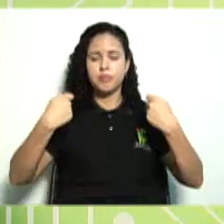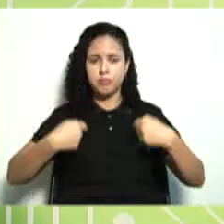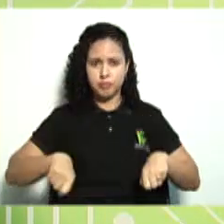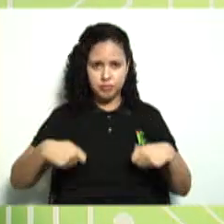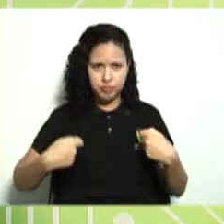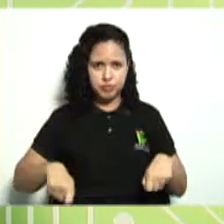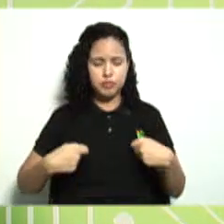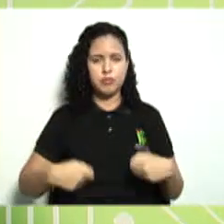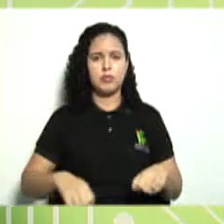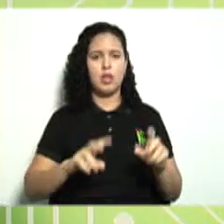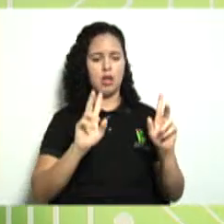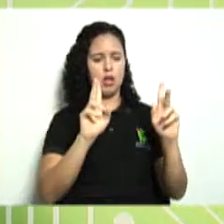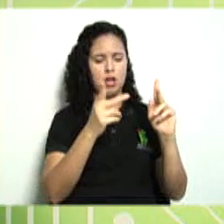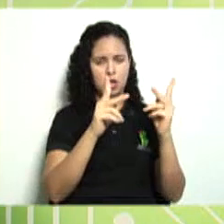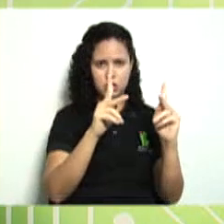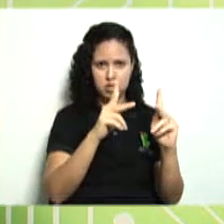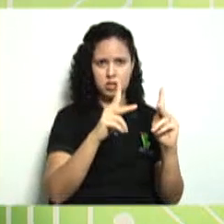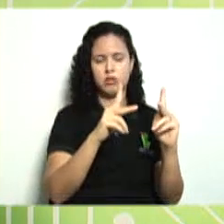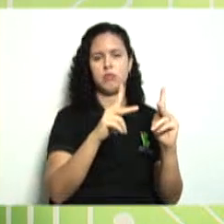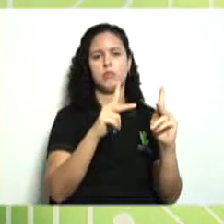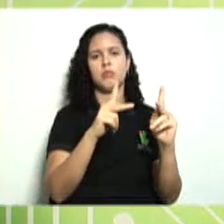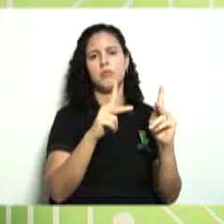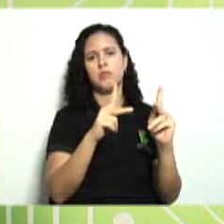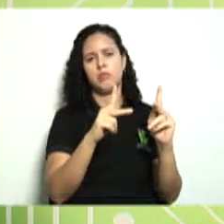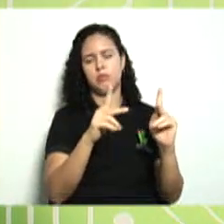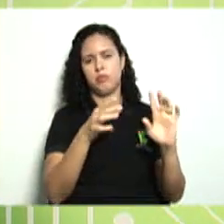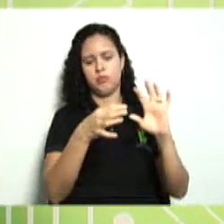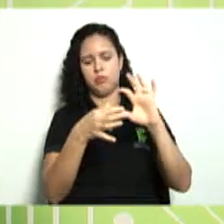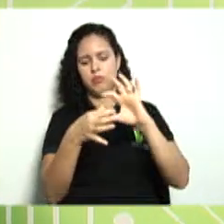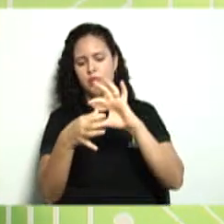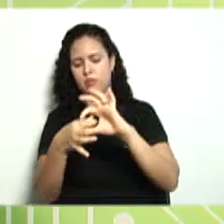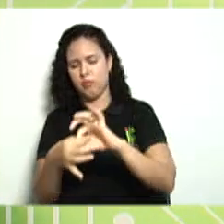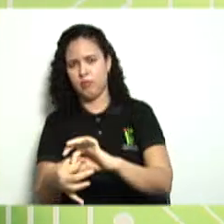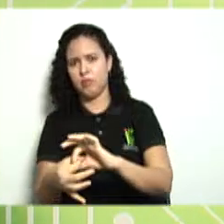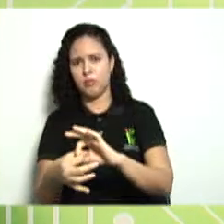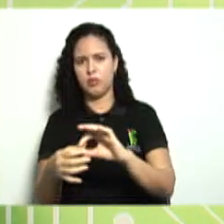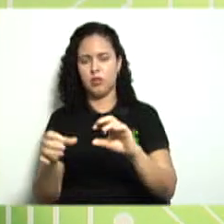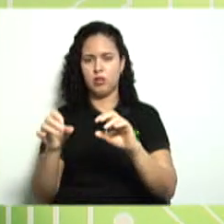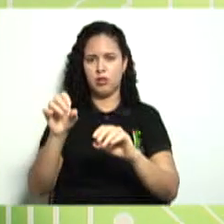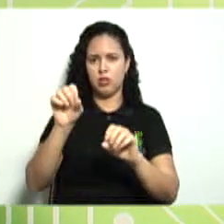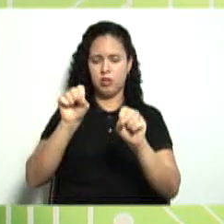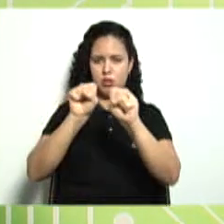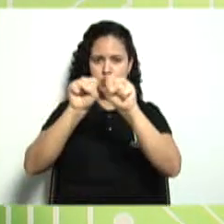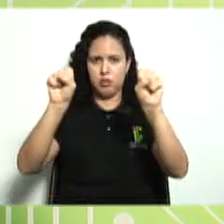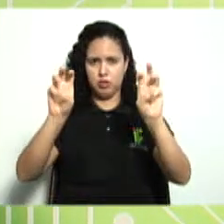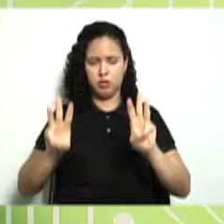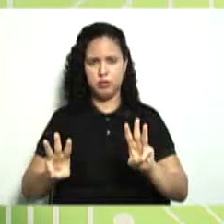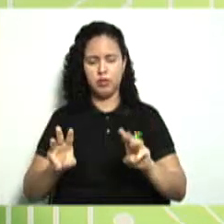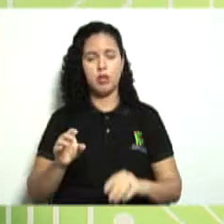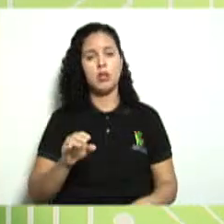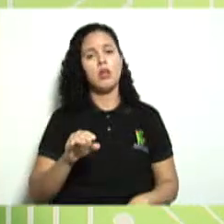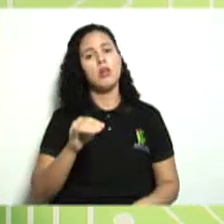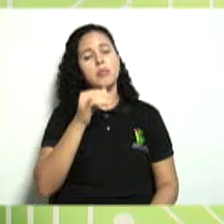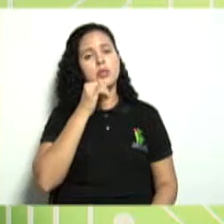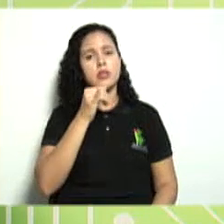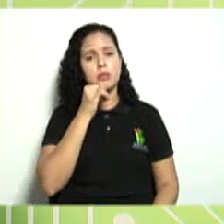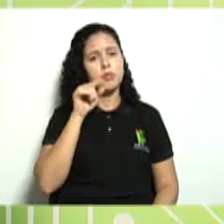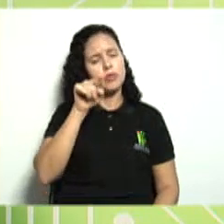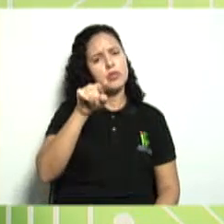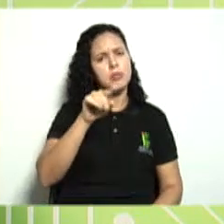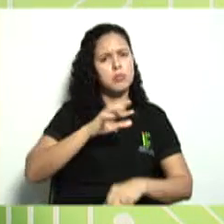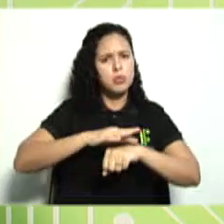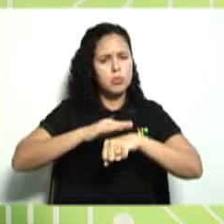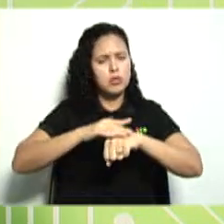operacional, você não vai ter muito o que fazer. Por exemplo, quando vocês são infectados, por exemplo, com vírus